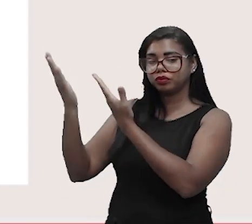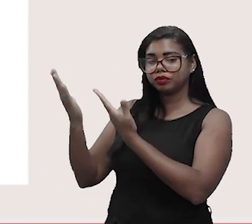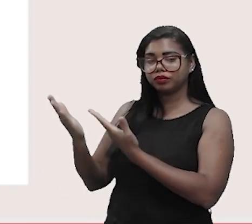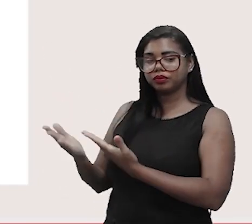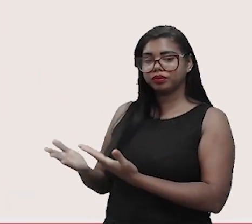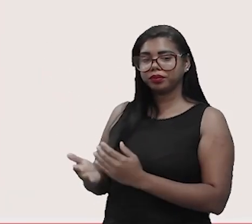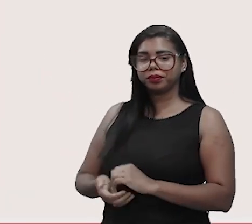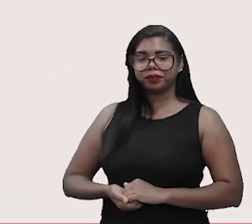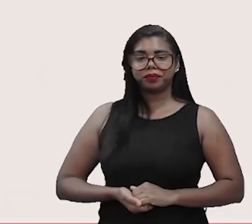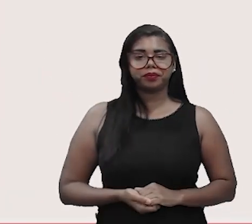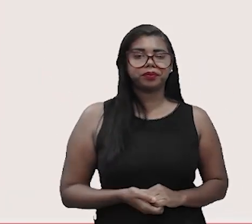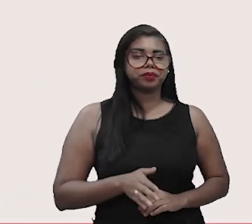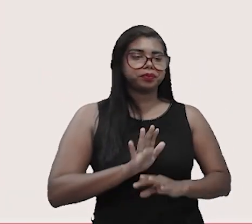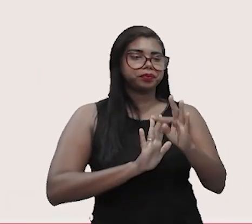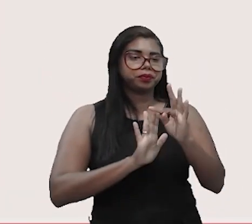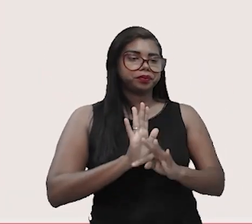texto.